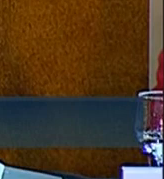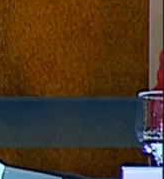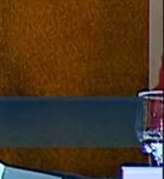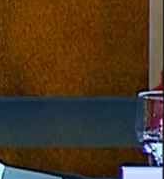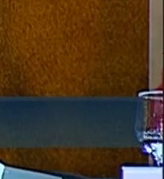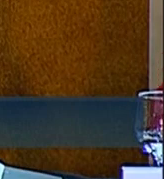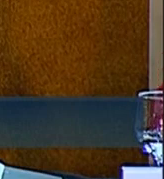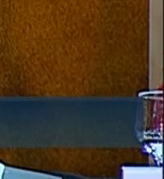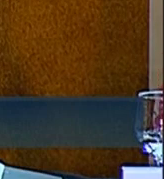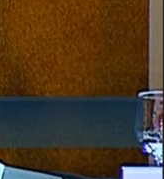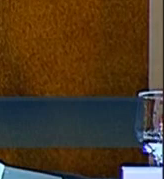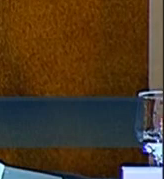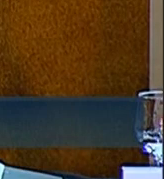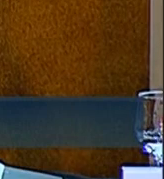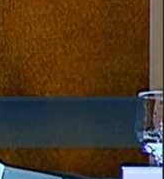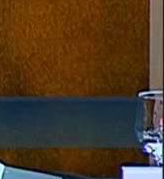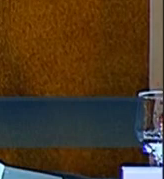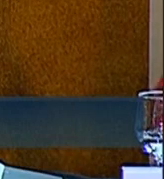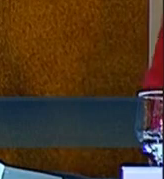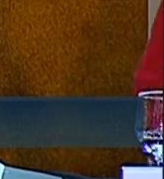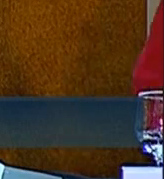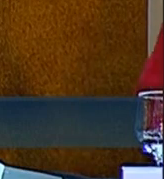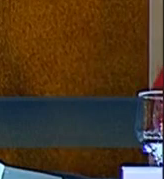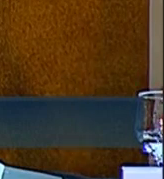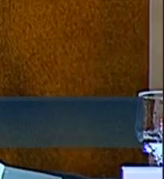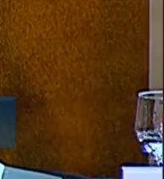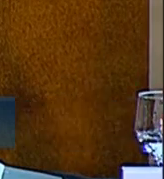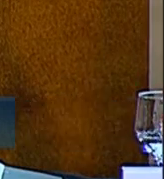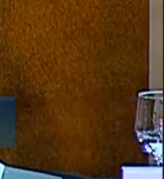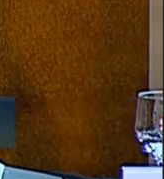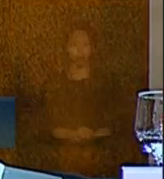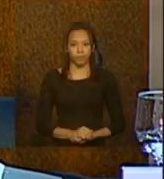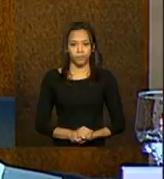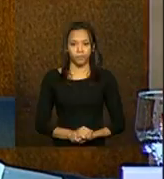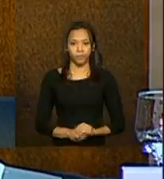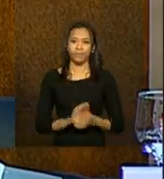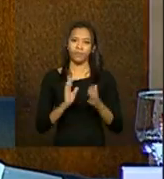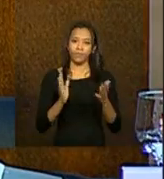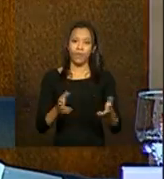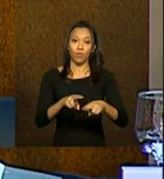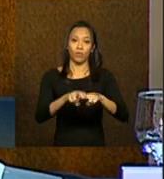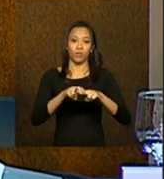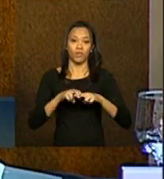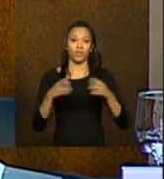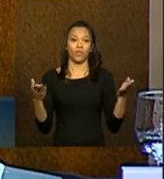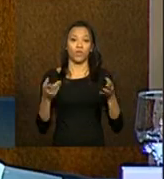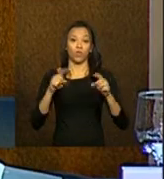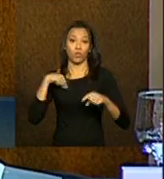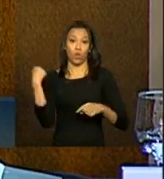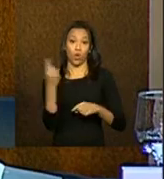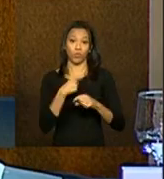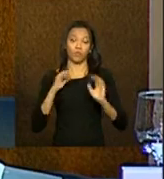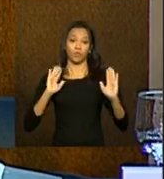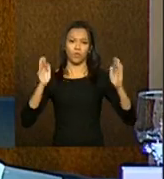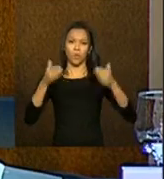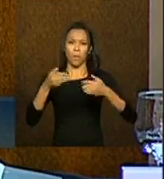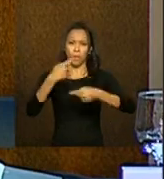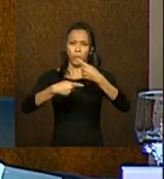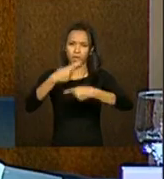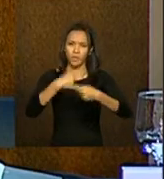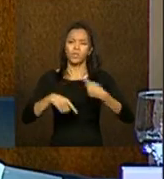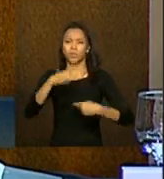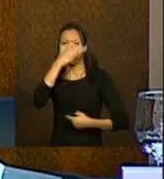indígenas, das políticas para as mulheres, políticas para crianças e adolescentes, juventude, pessoas idosas, pessoas com